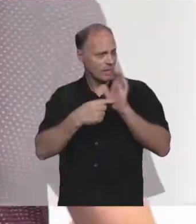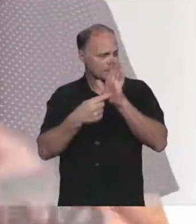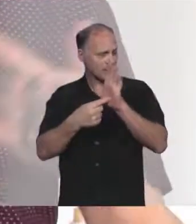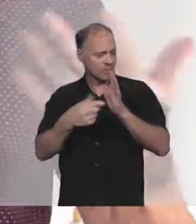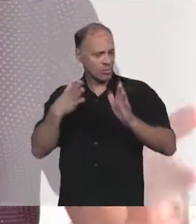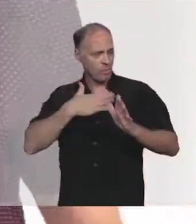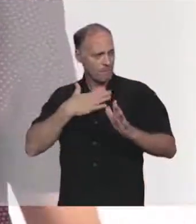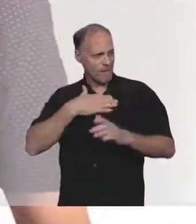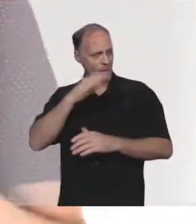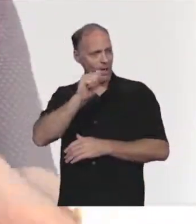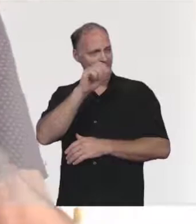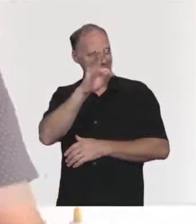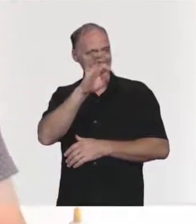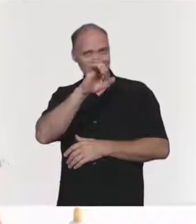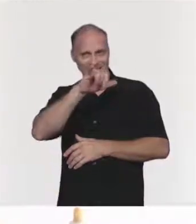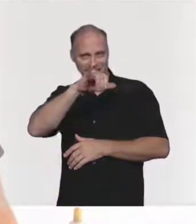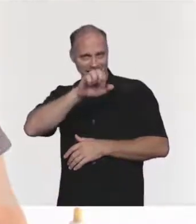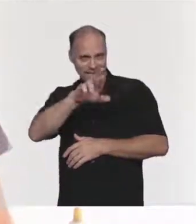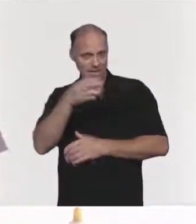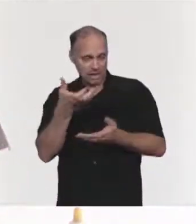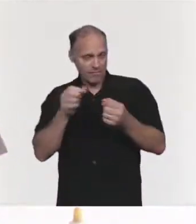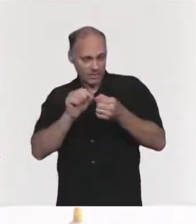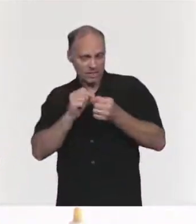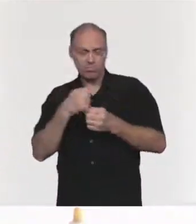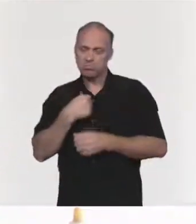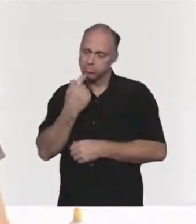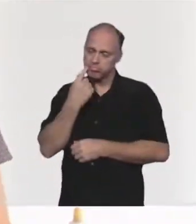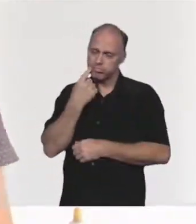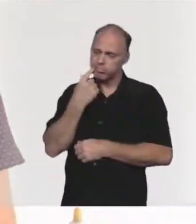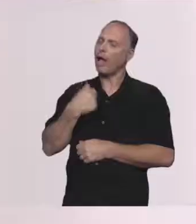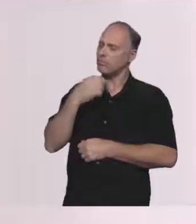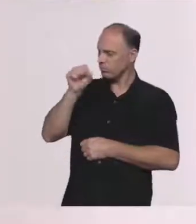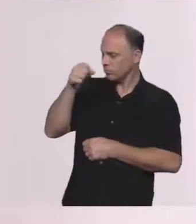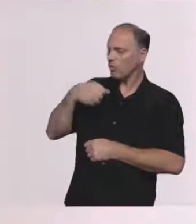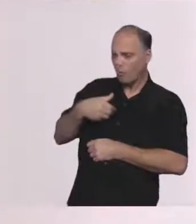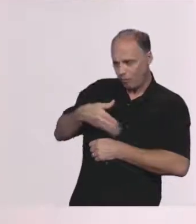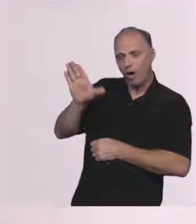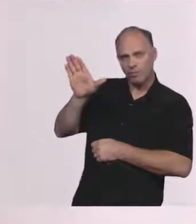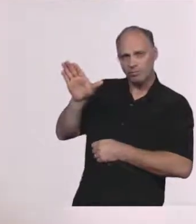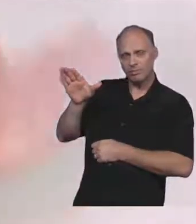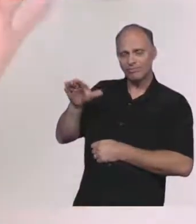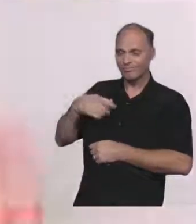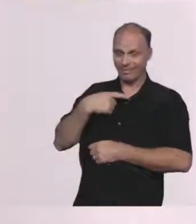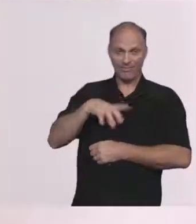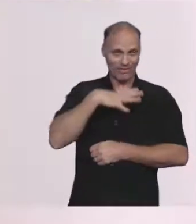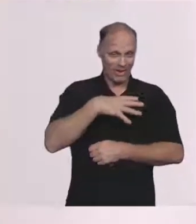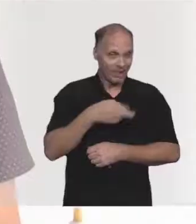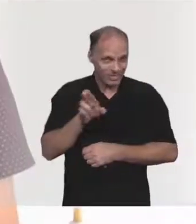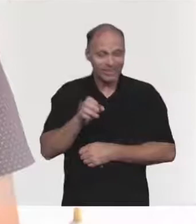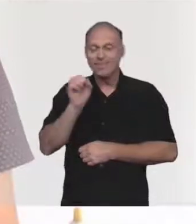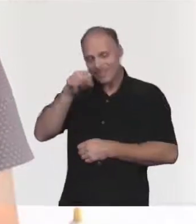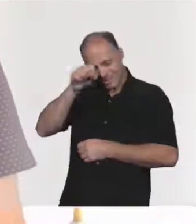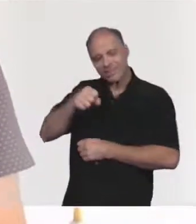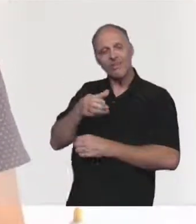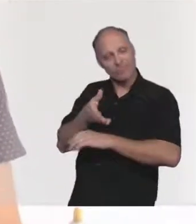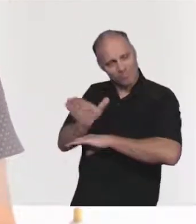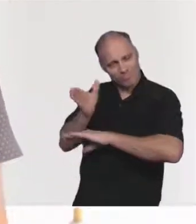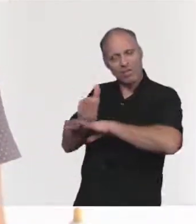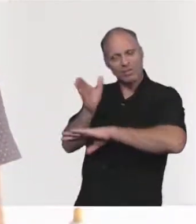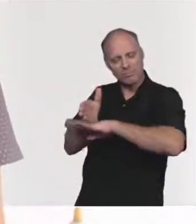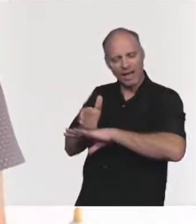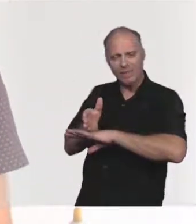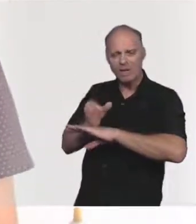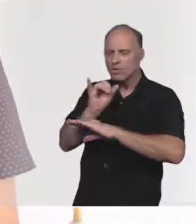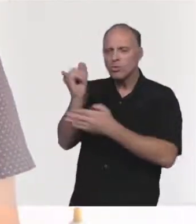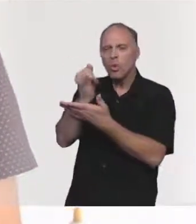meu ateliê com o pessoal, tem um pessoal que eu estou reunindo. E eu fui e fiz. Existiu de coragem, foi. E fui